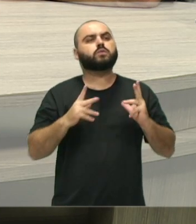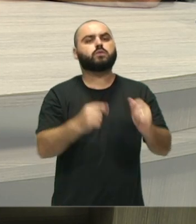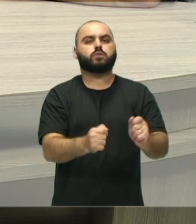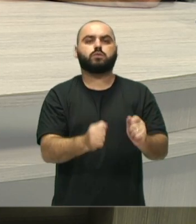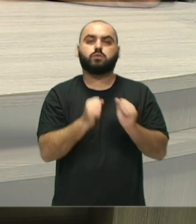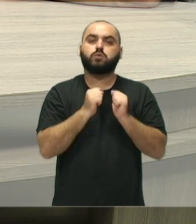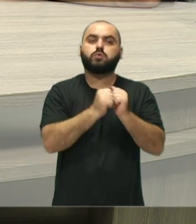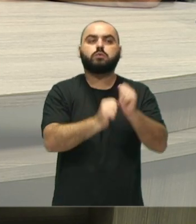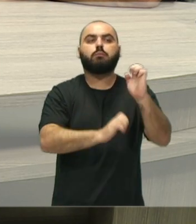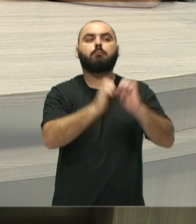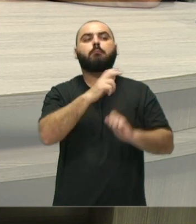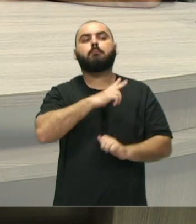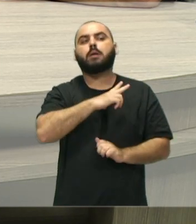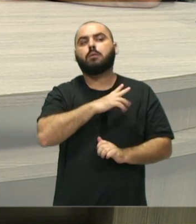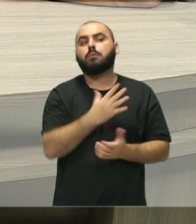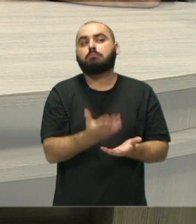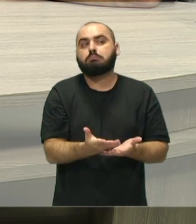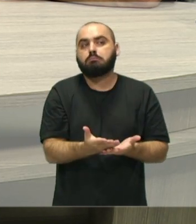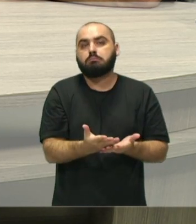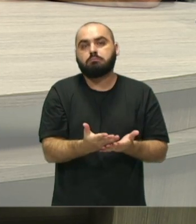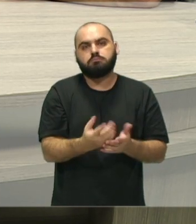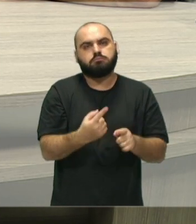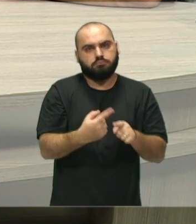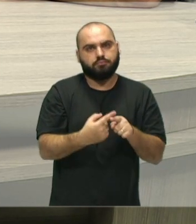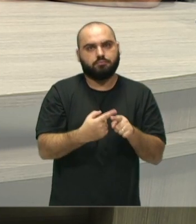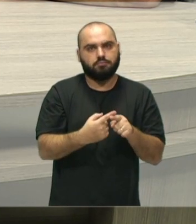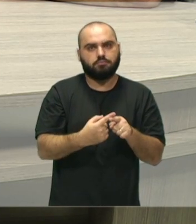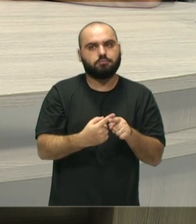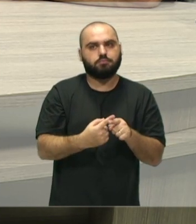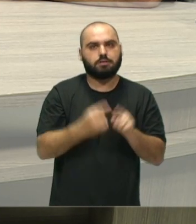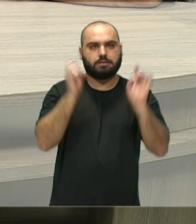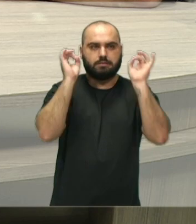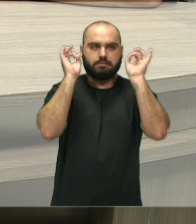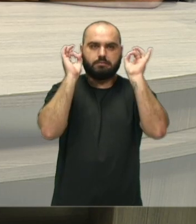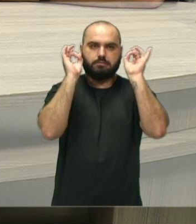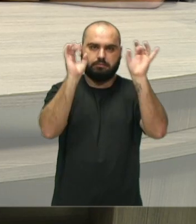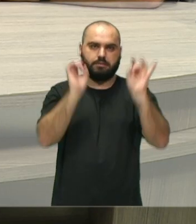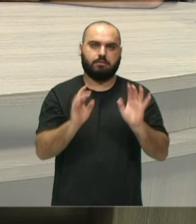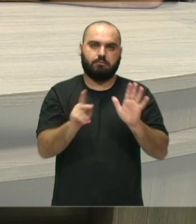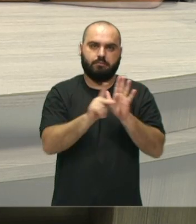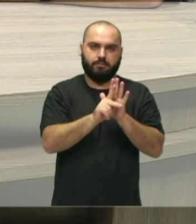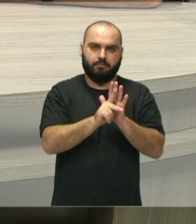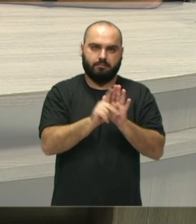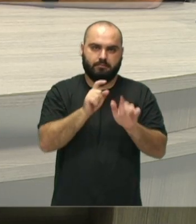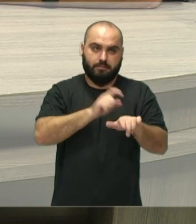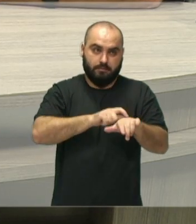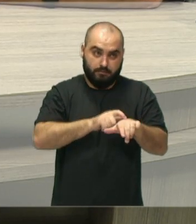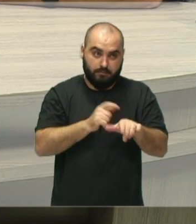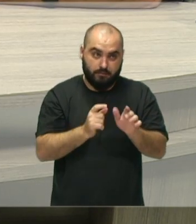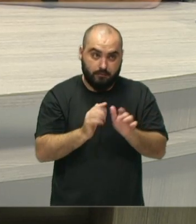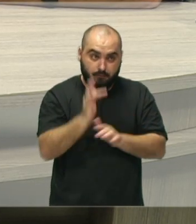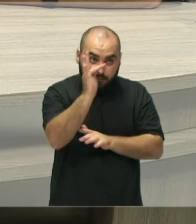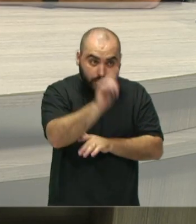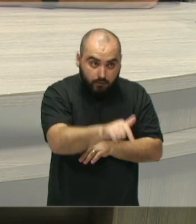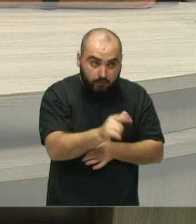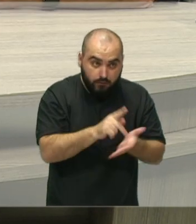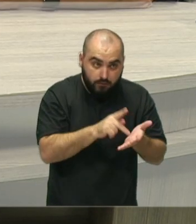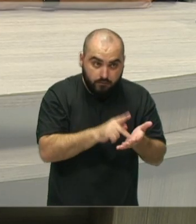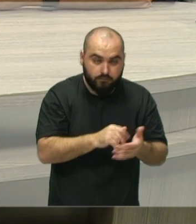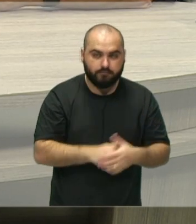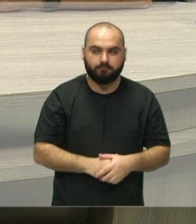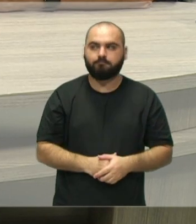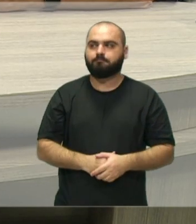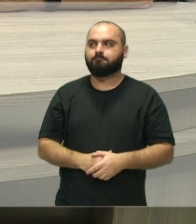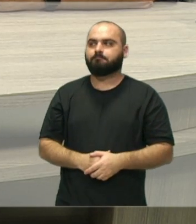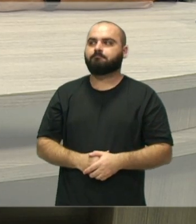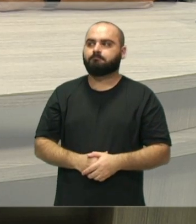do empresariado? Embora seja muito atrativo também esse tipo de exploração de longo prazo, né? Na realidade, quando a gente fez